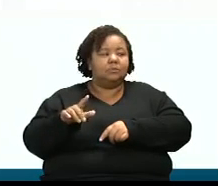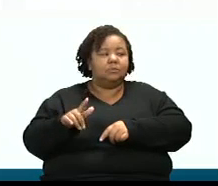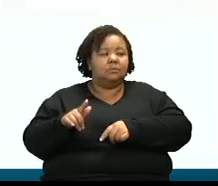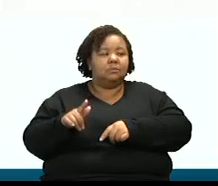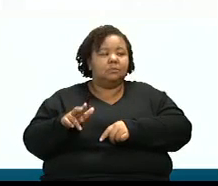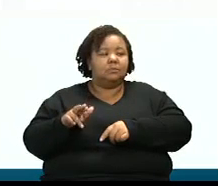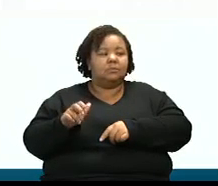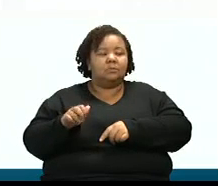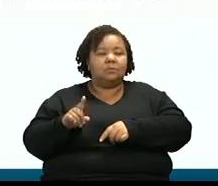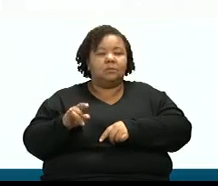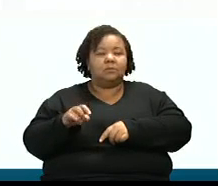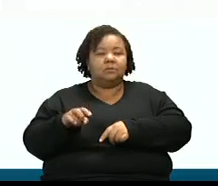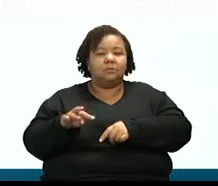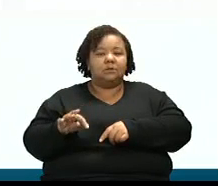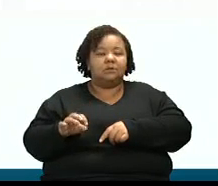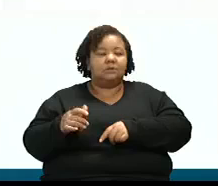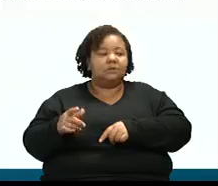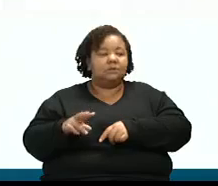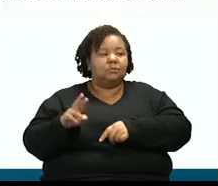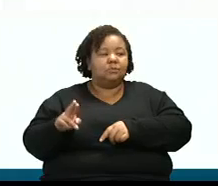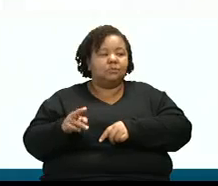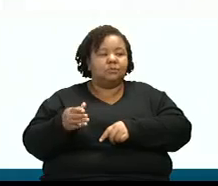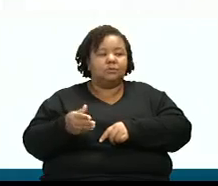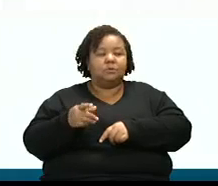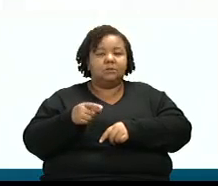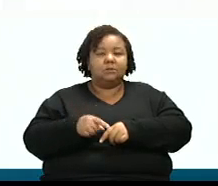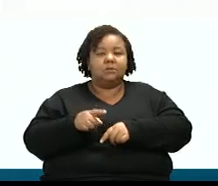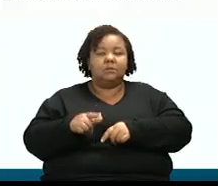f, aplicada no